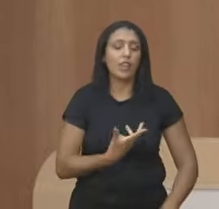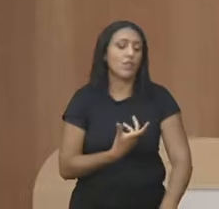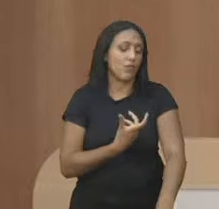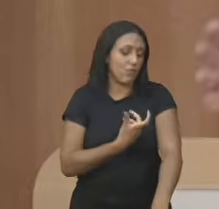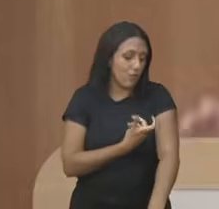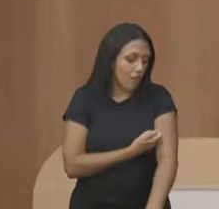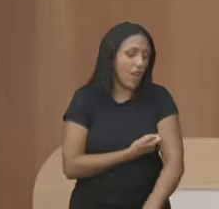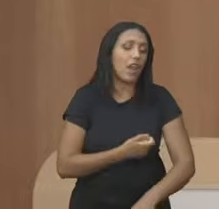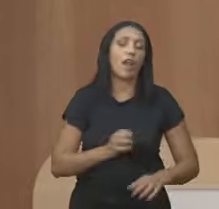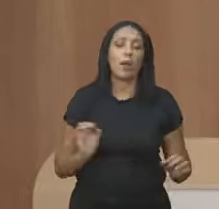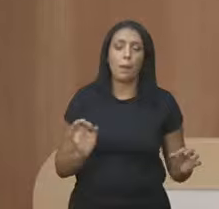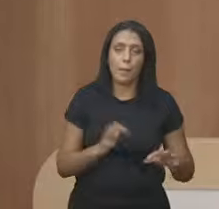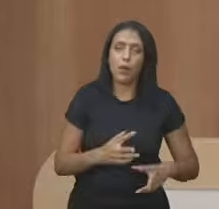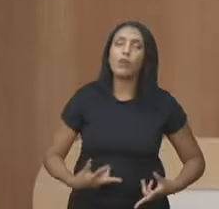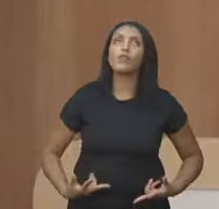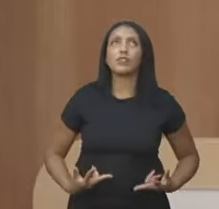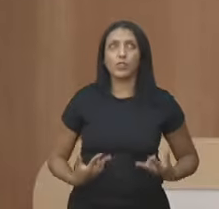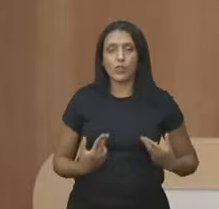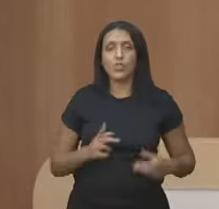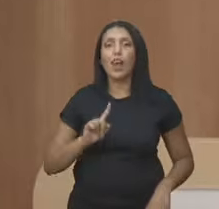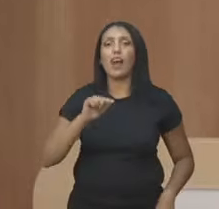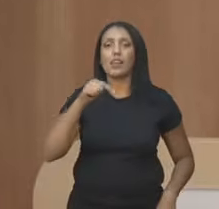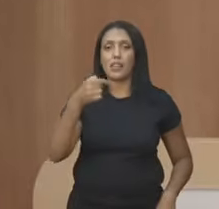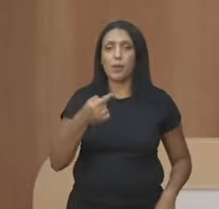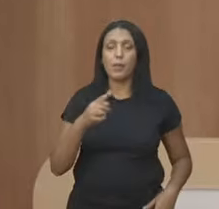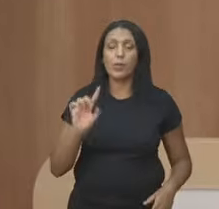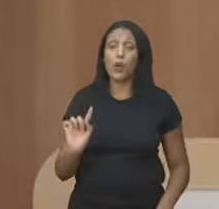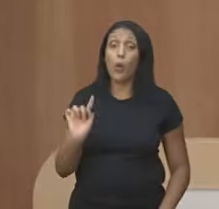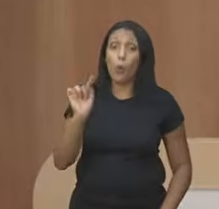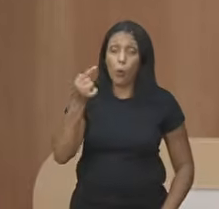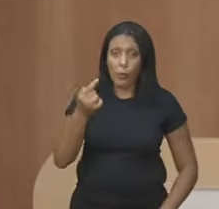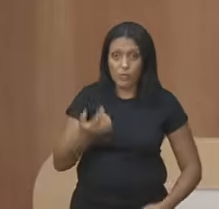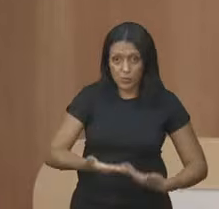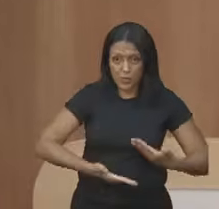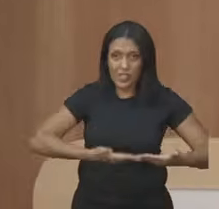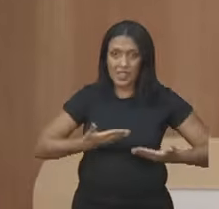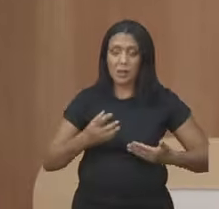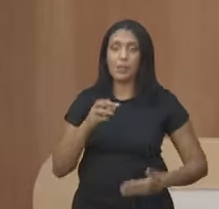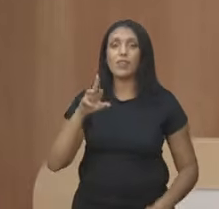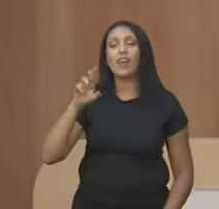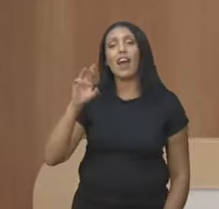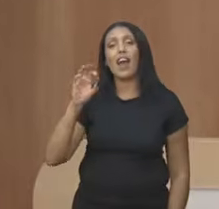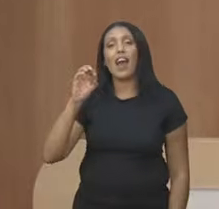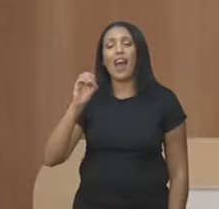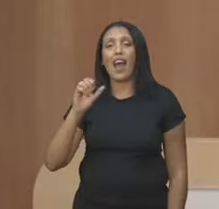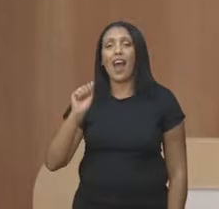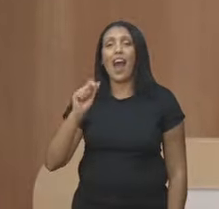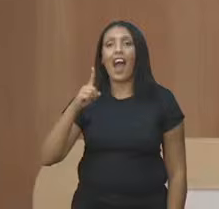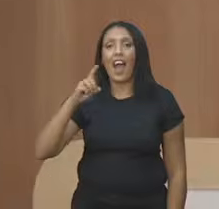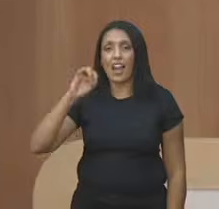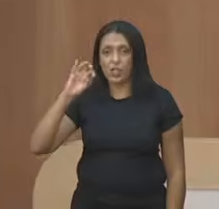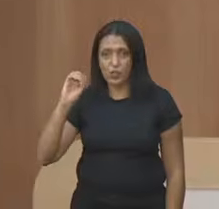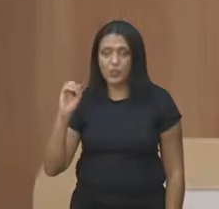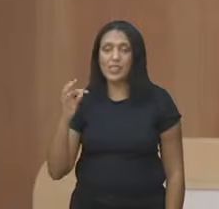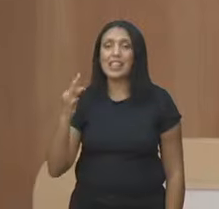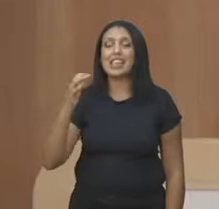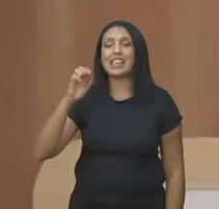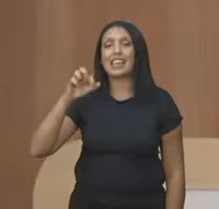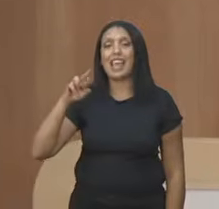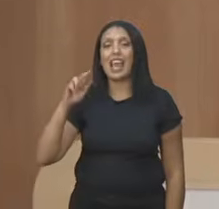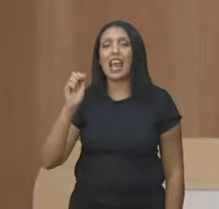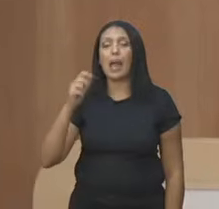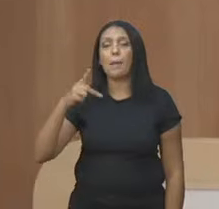fase importantíssima, especialmente para os cânceres mais agressivos. E aqui em Jacareí só existia esse tratamento pela rede